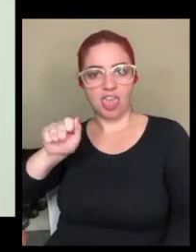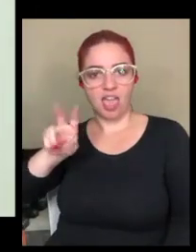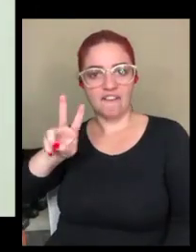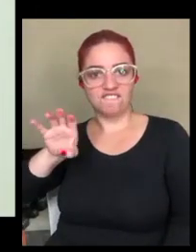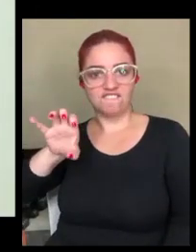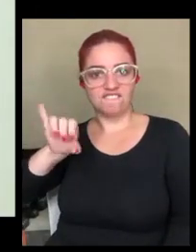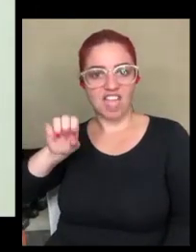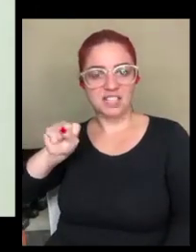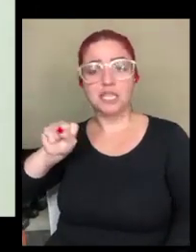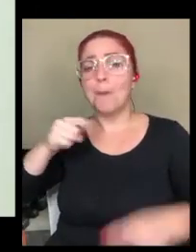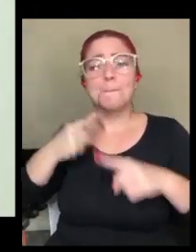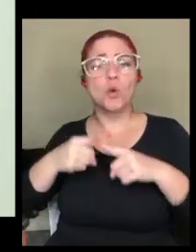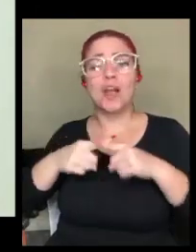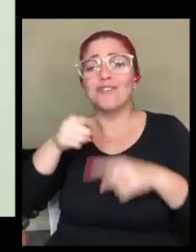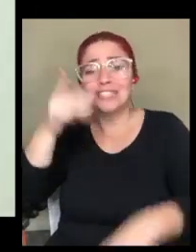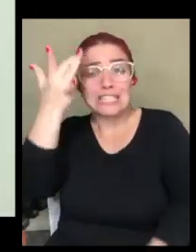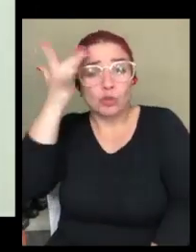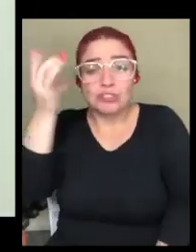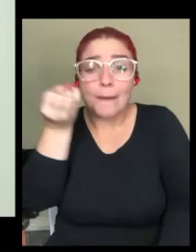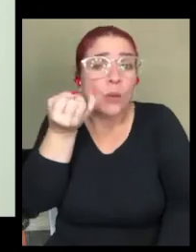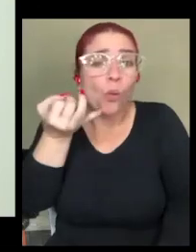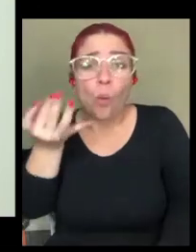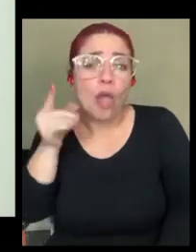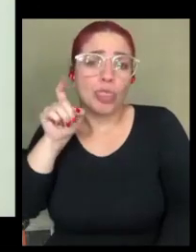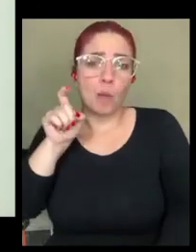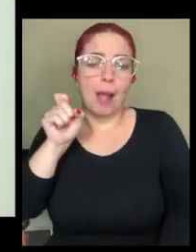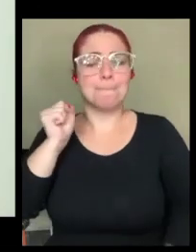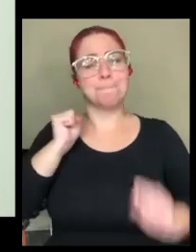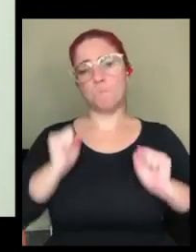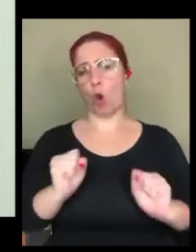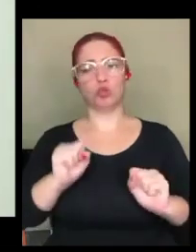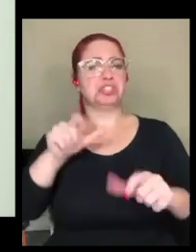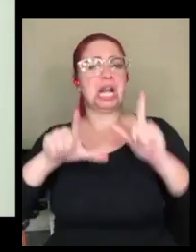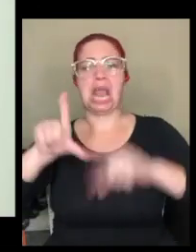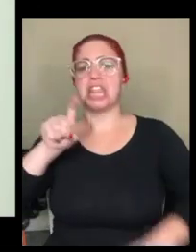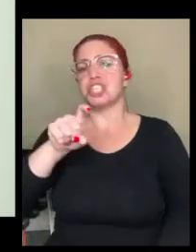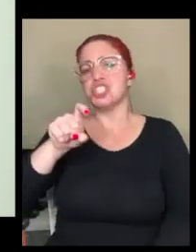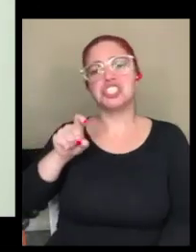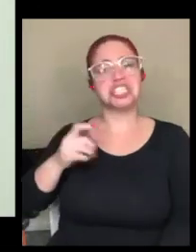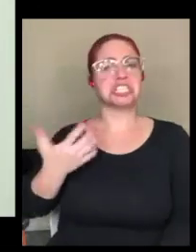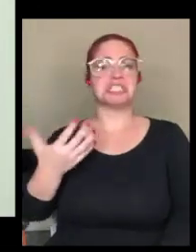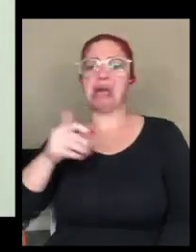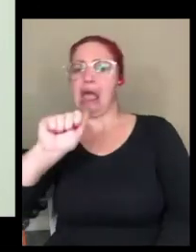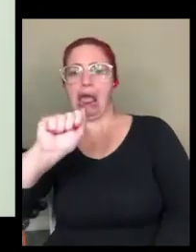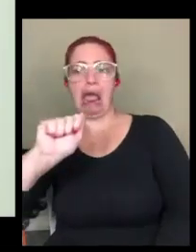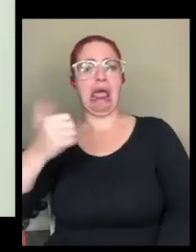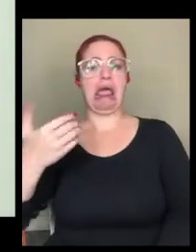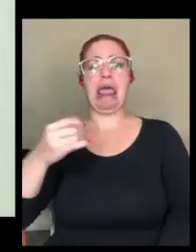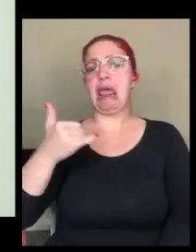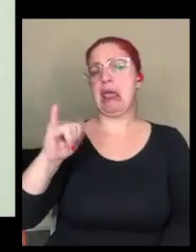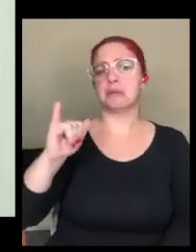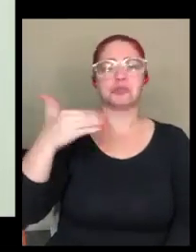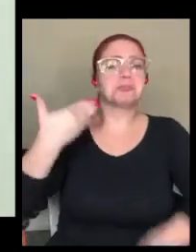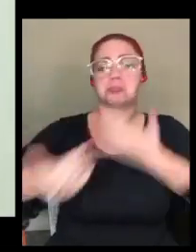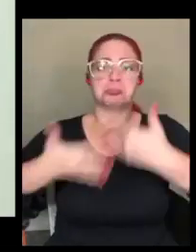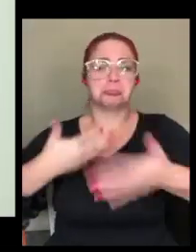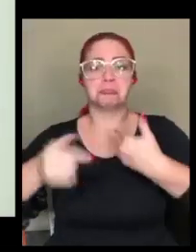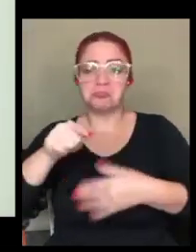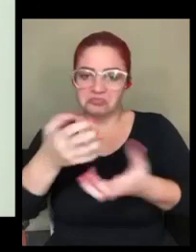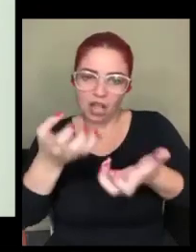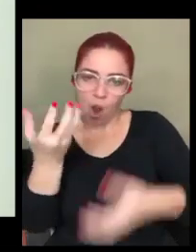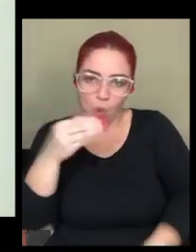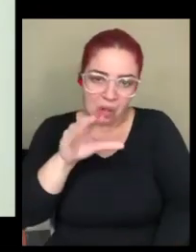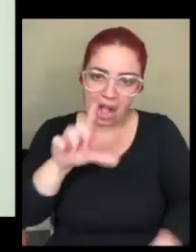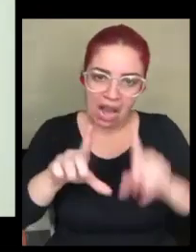vários valores. Essas letras podem ser representadas por X, por A, por G, por Y, por qualquer letra que